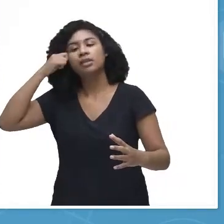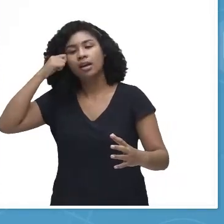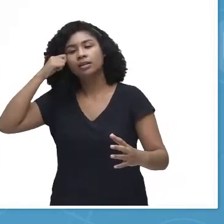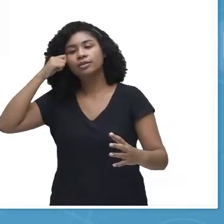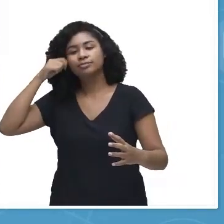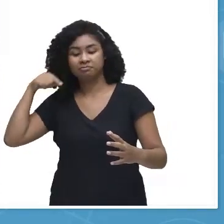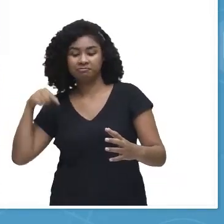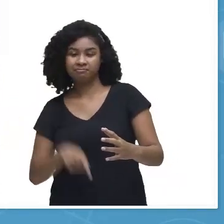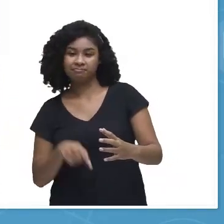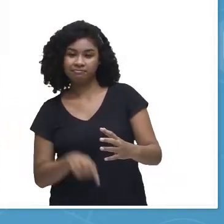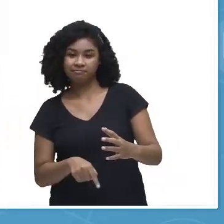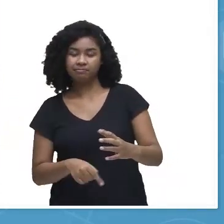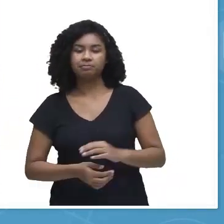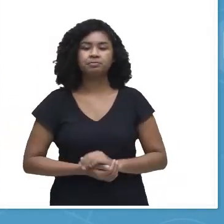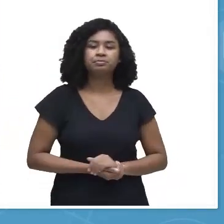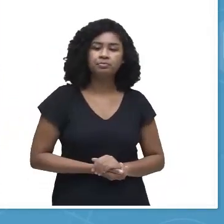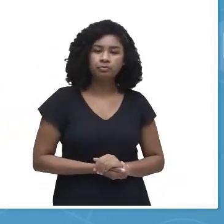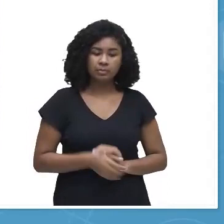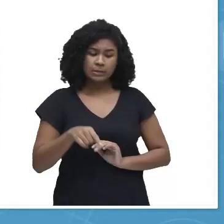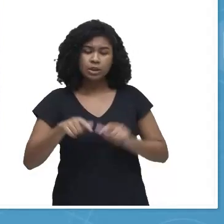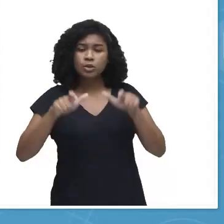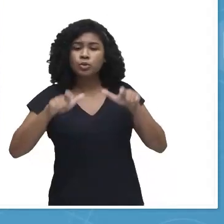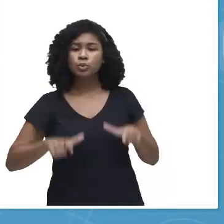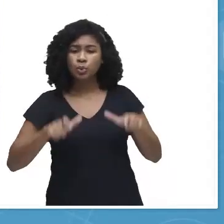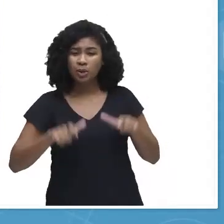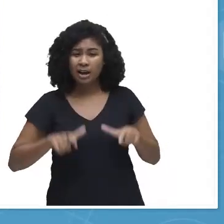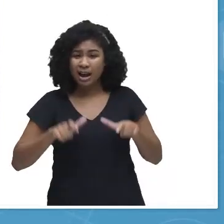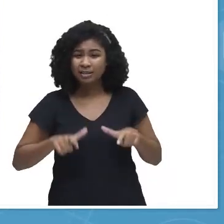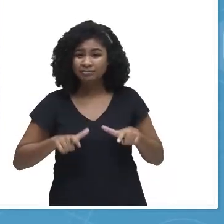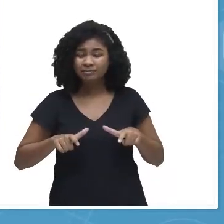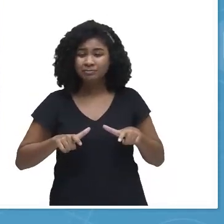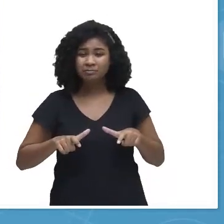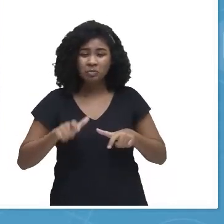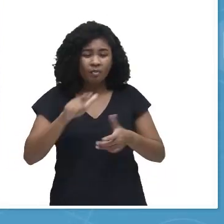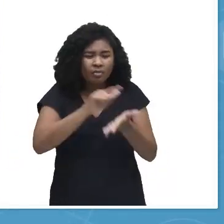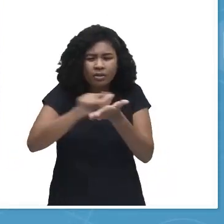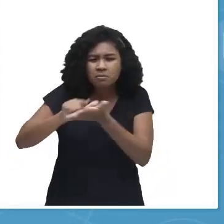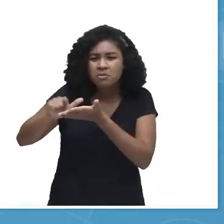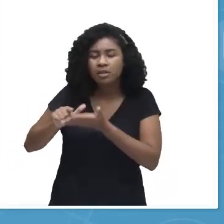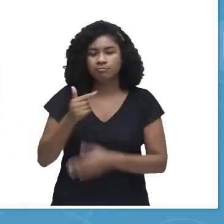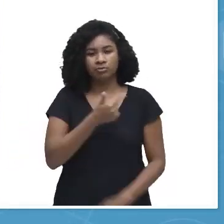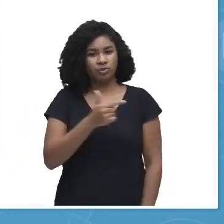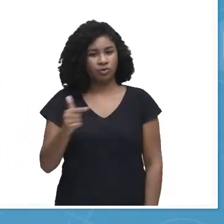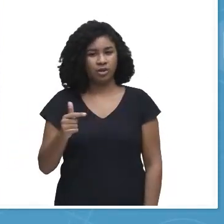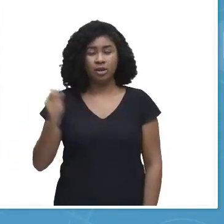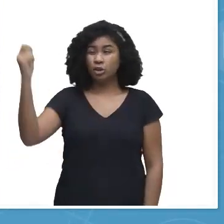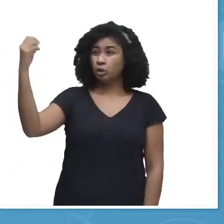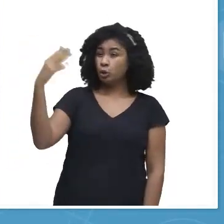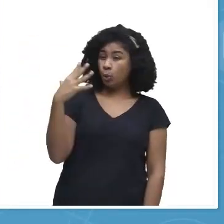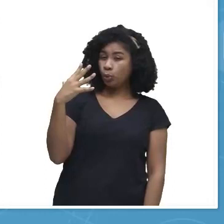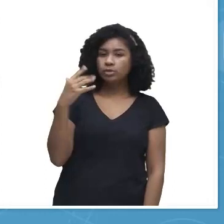Brasil. Geralmente esse ambiente era um ambiente insalubre, de pouca luminosidade, um ambiente sem